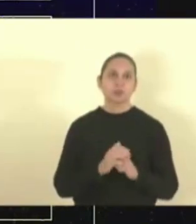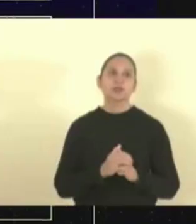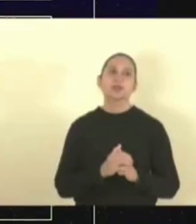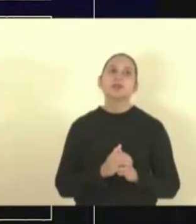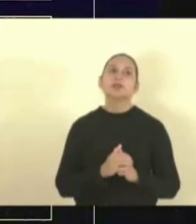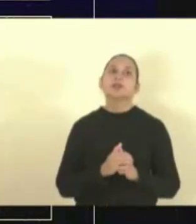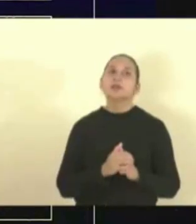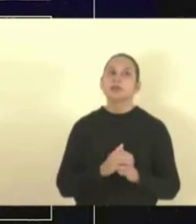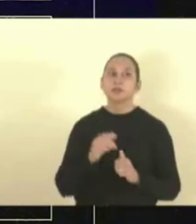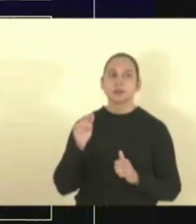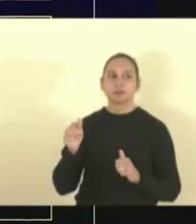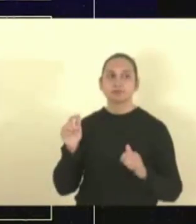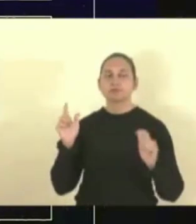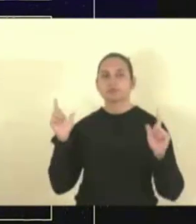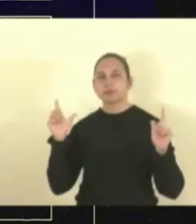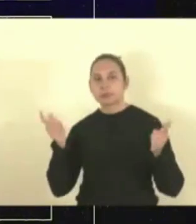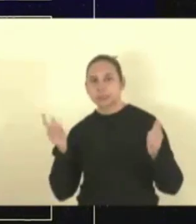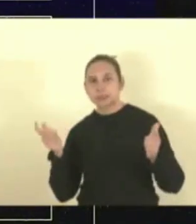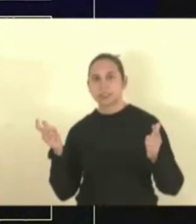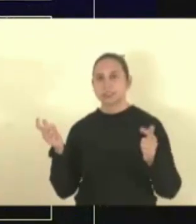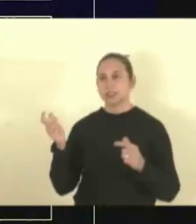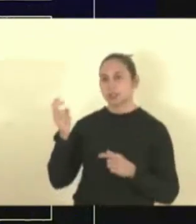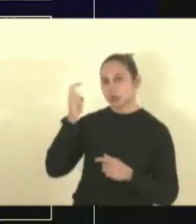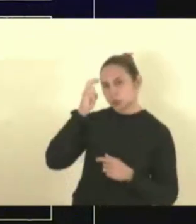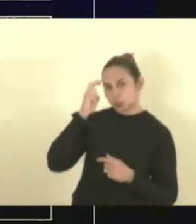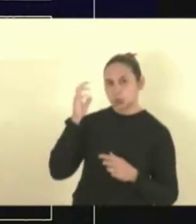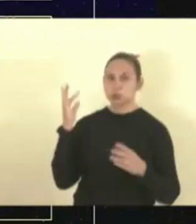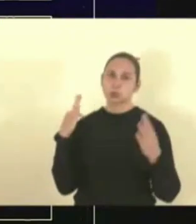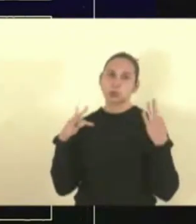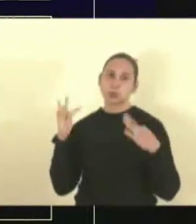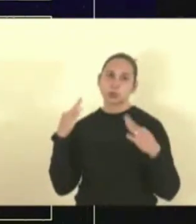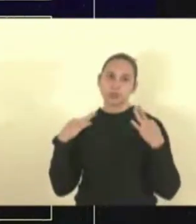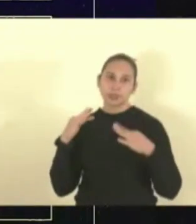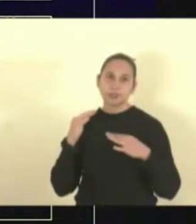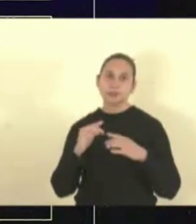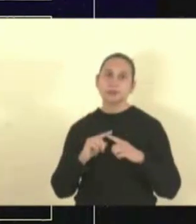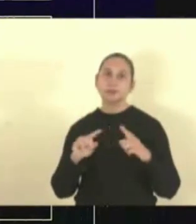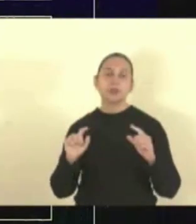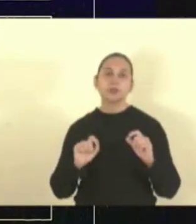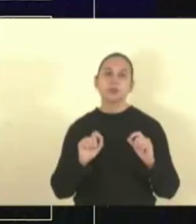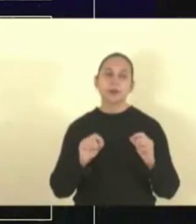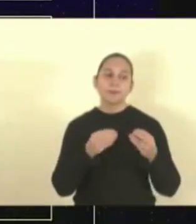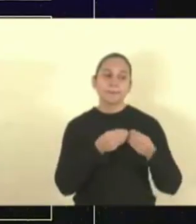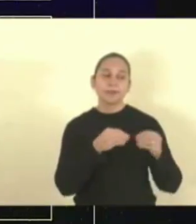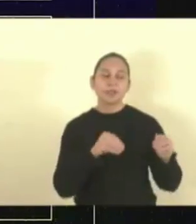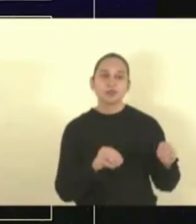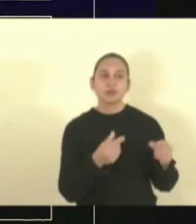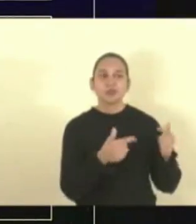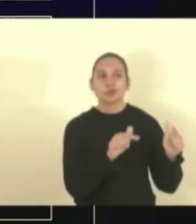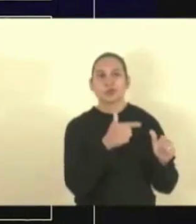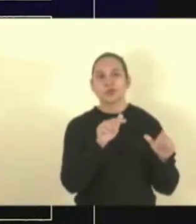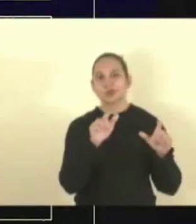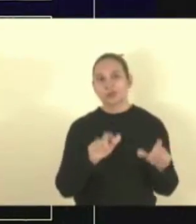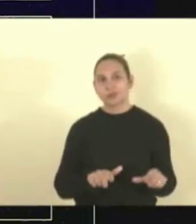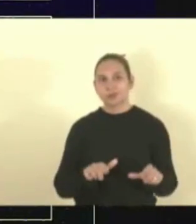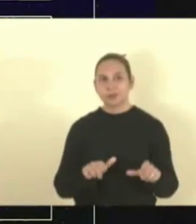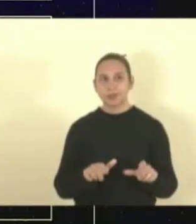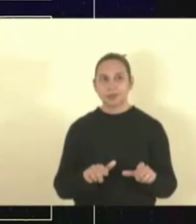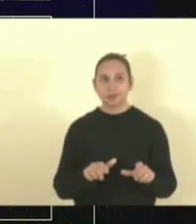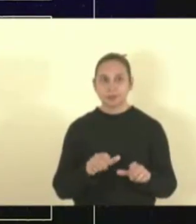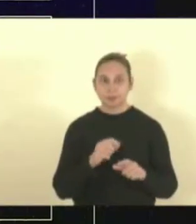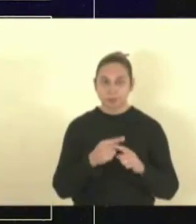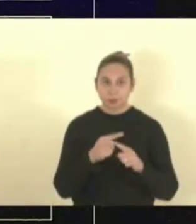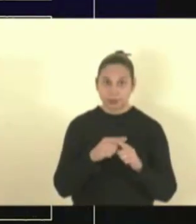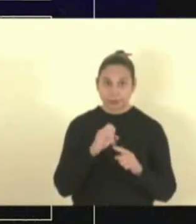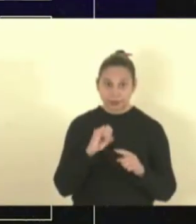serviço cultural de recreação e turismo às custas dos demais serviços, porque se você romper a capacidade do